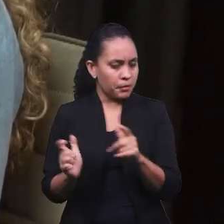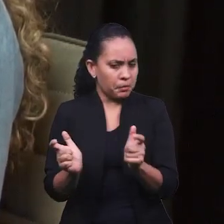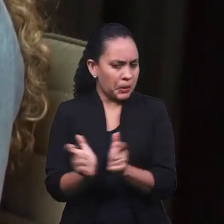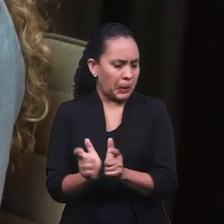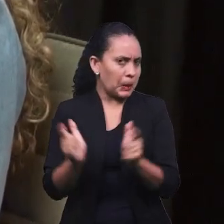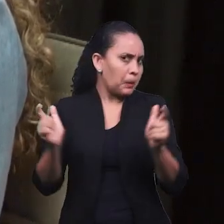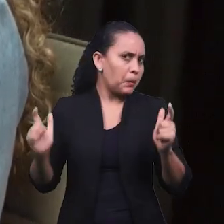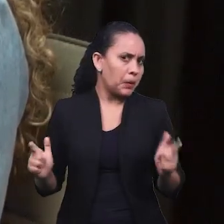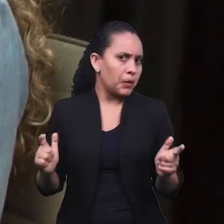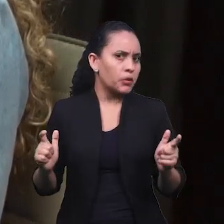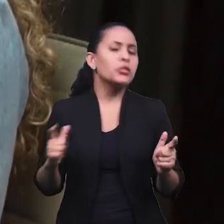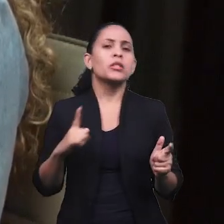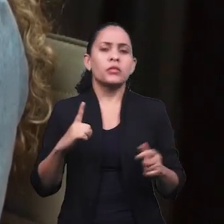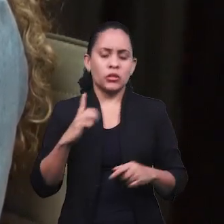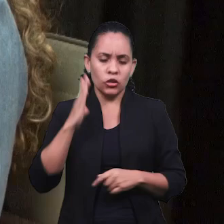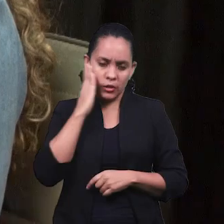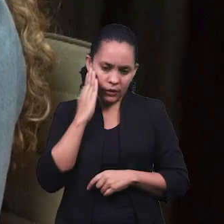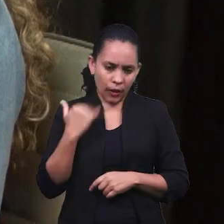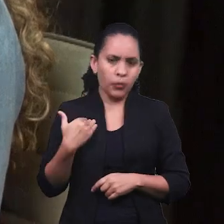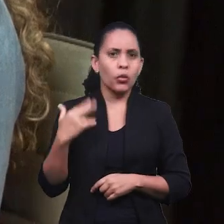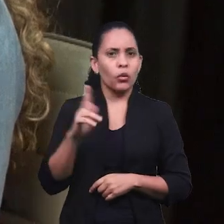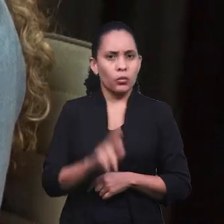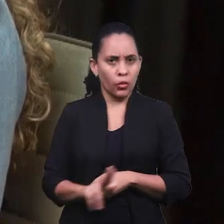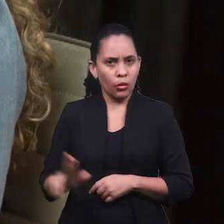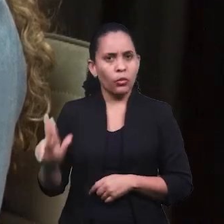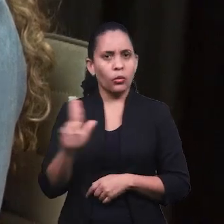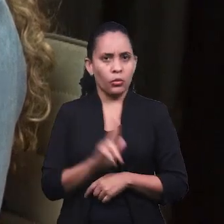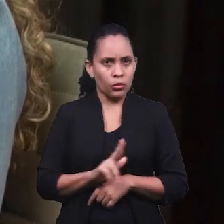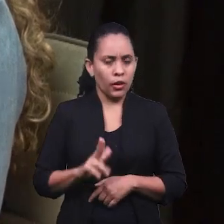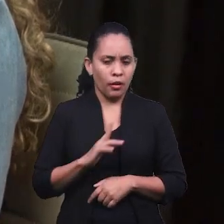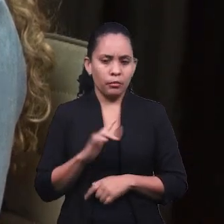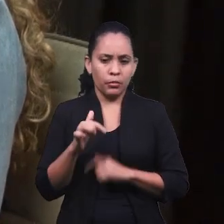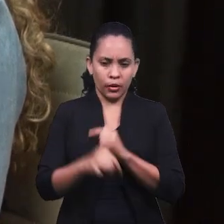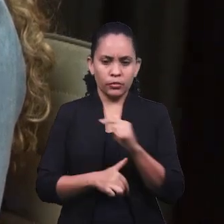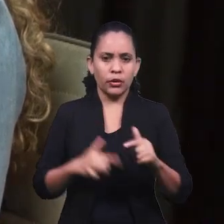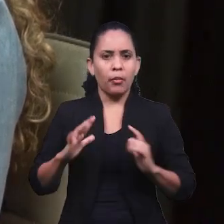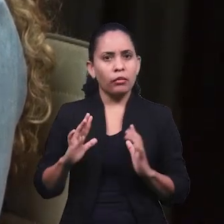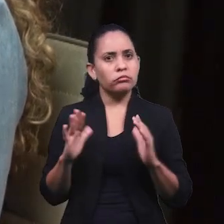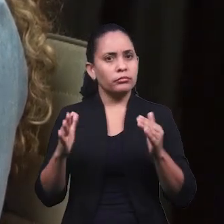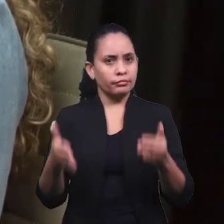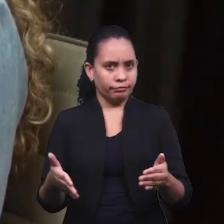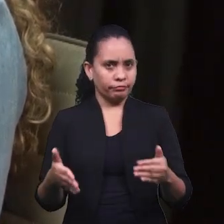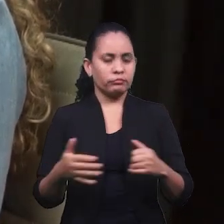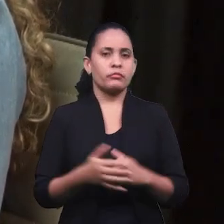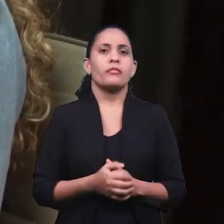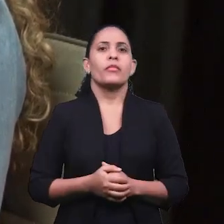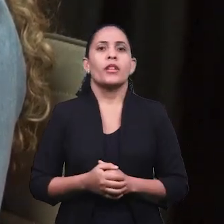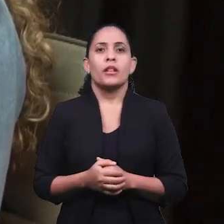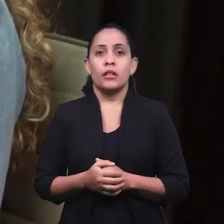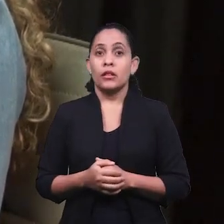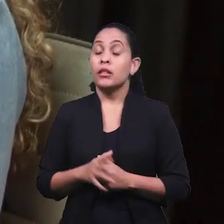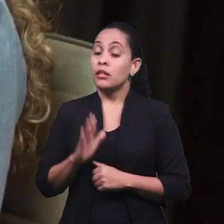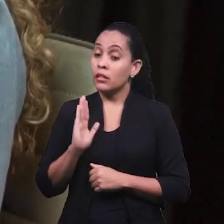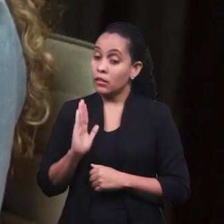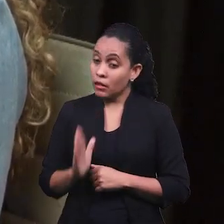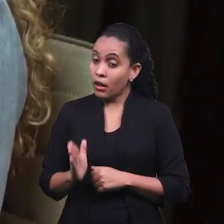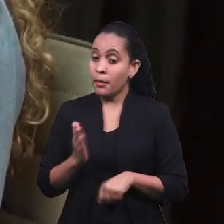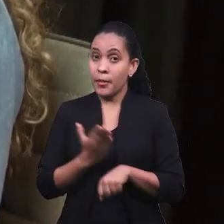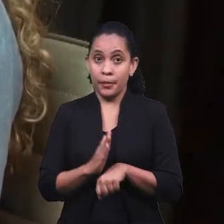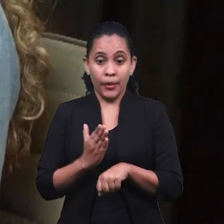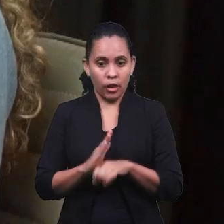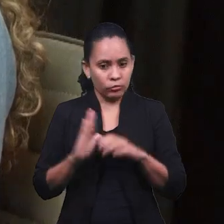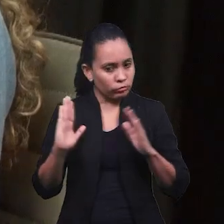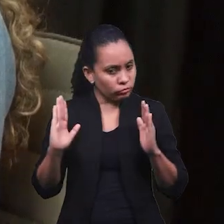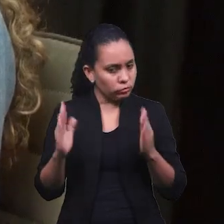tem aquele ponto que é o descritivo, que é aquilo que já aconteceu, que o Business Intelligence atua muito nessa área, né, de